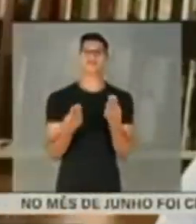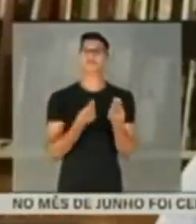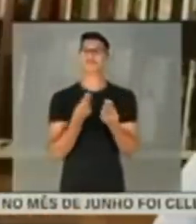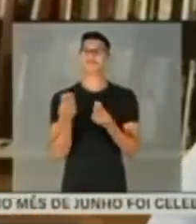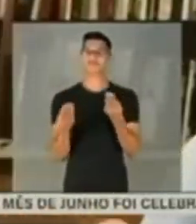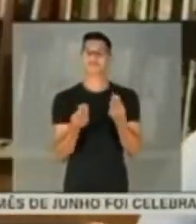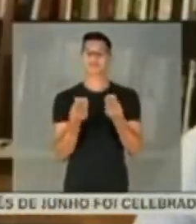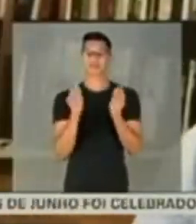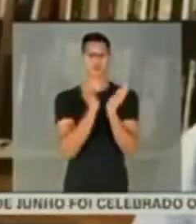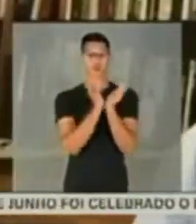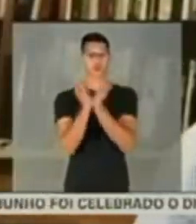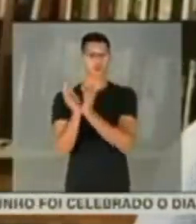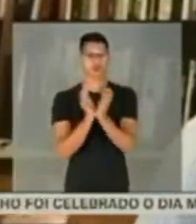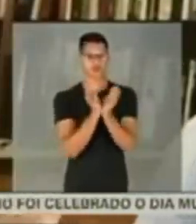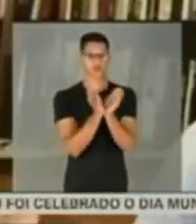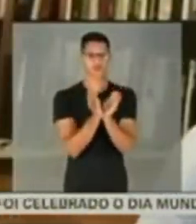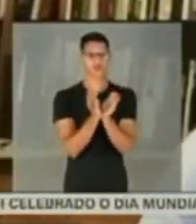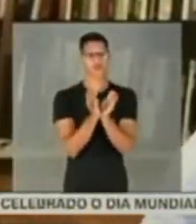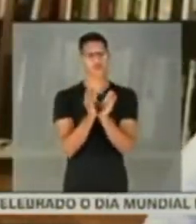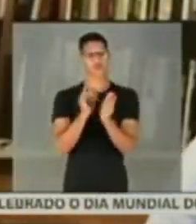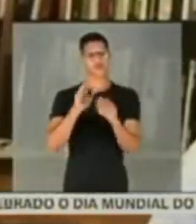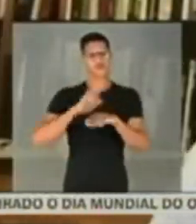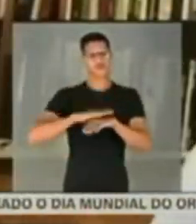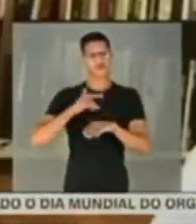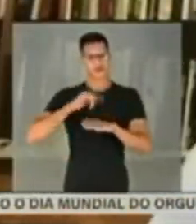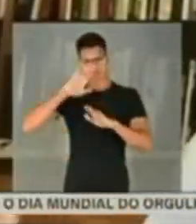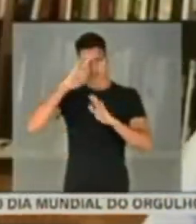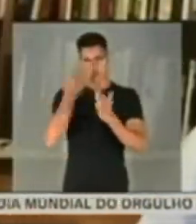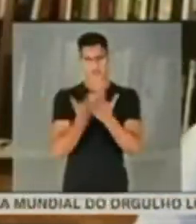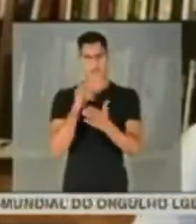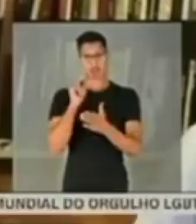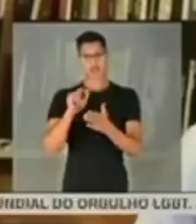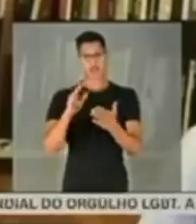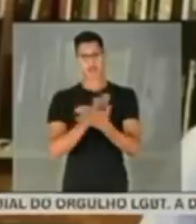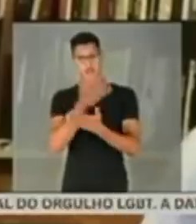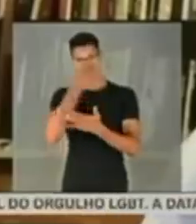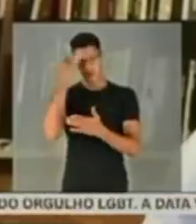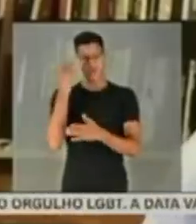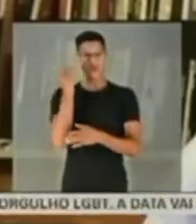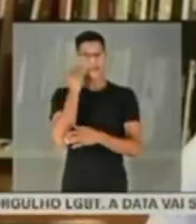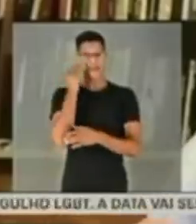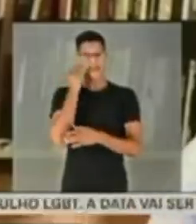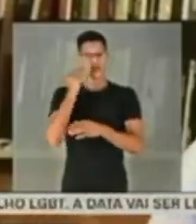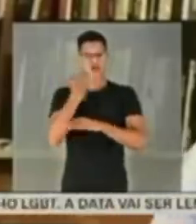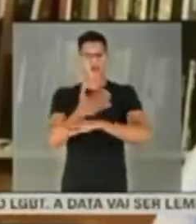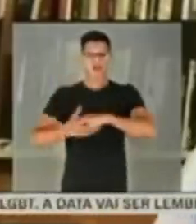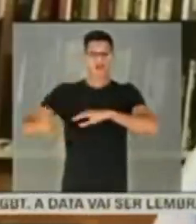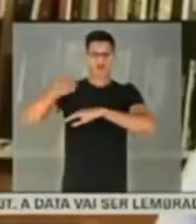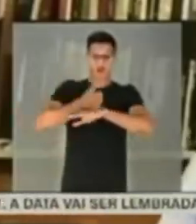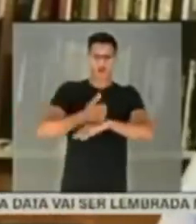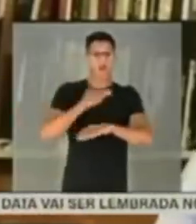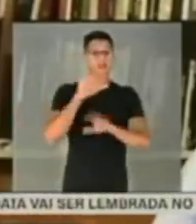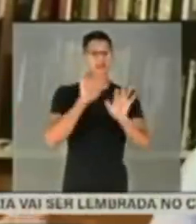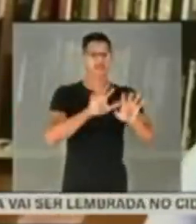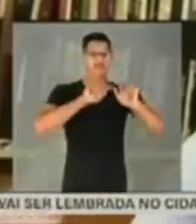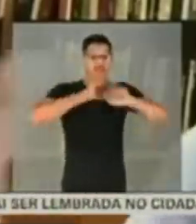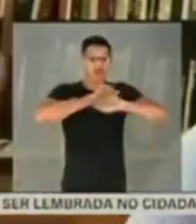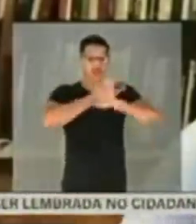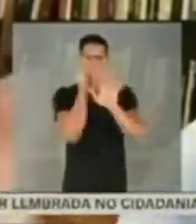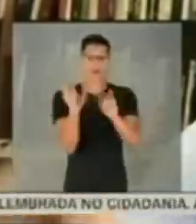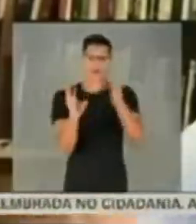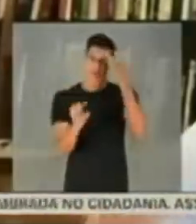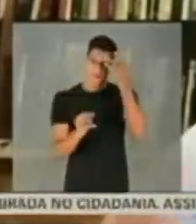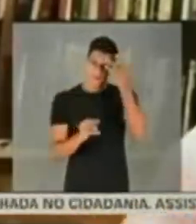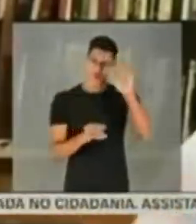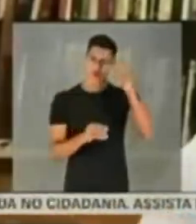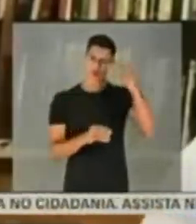todo esse conjunto me faz crer que alguém estava tentando dar um golpe. Para mim isso é claro. Não sei se era o